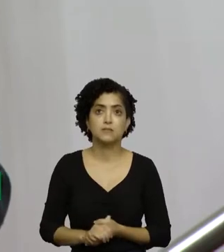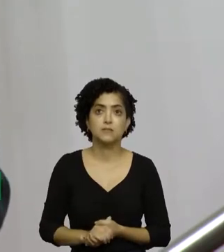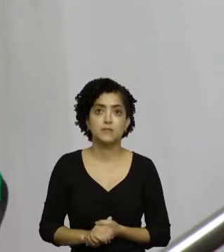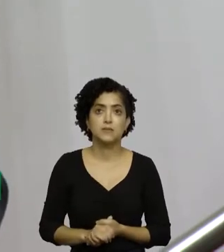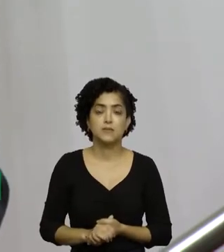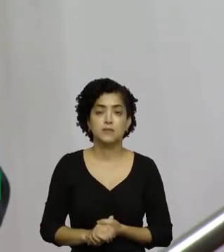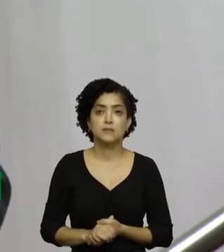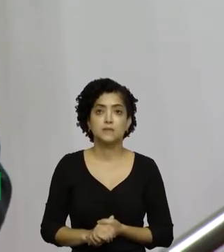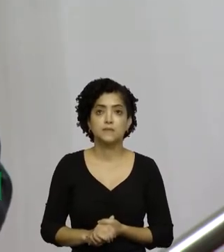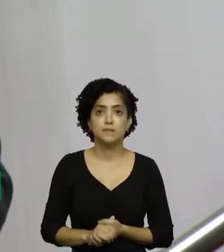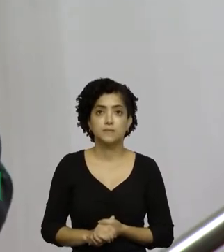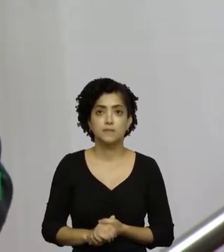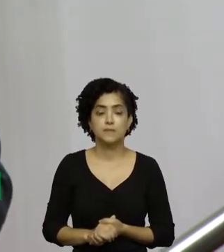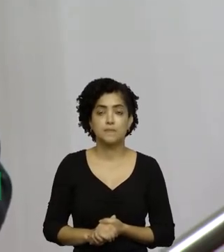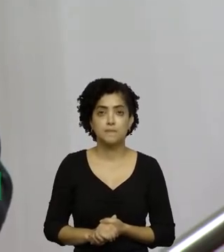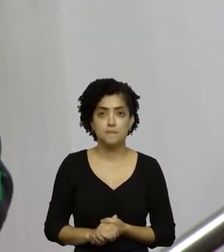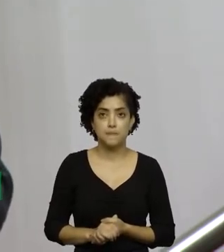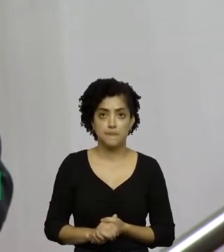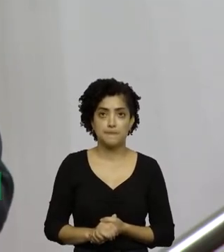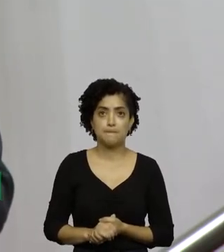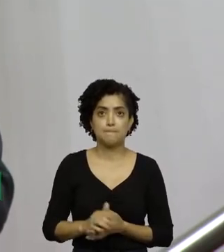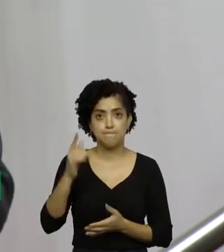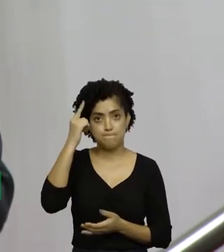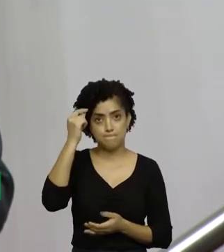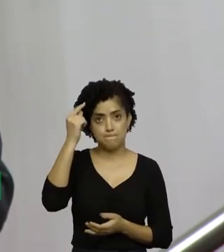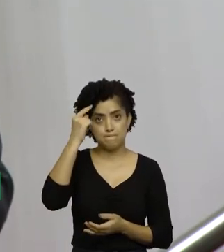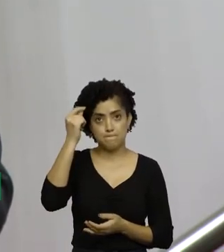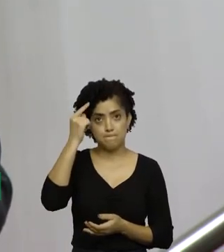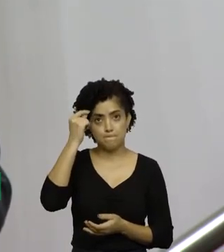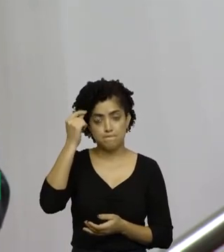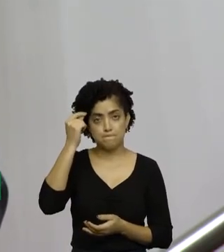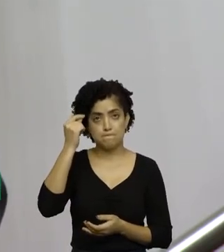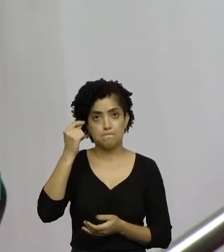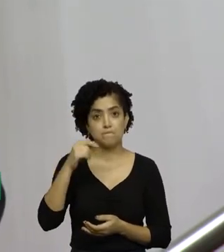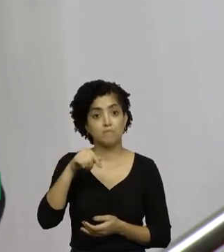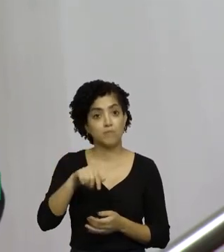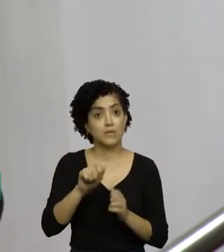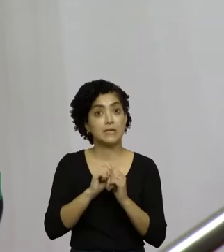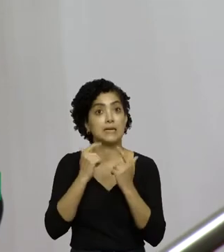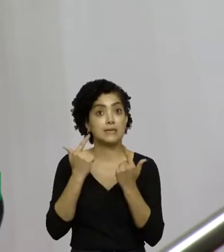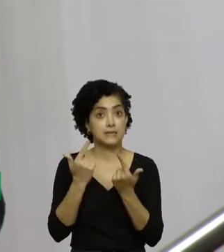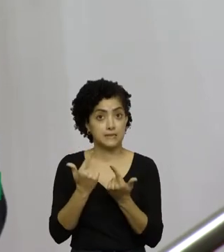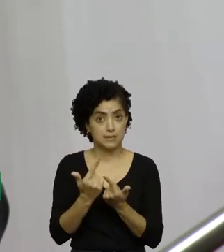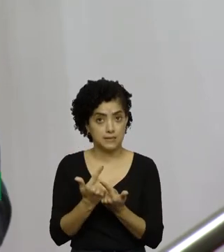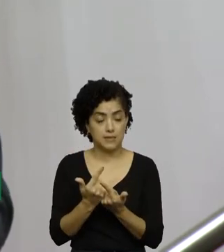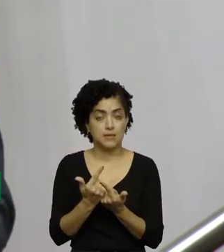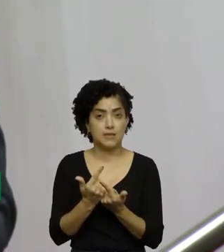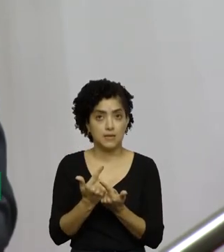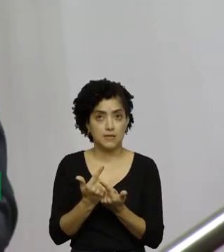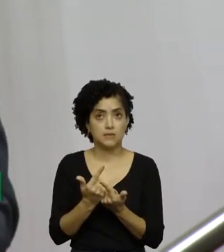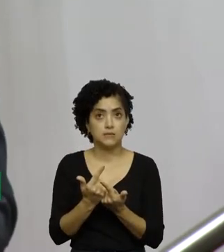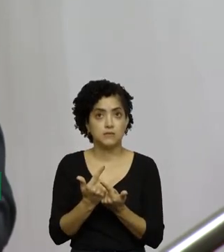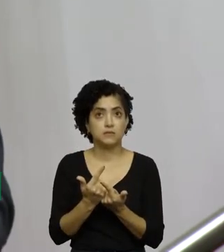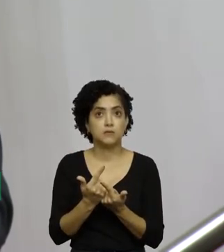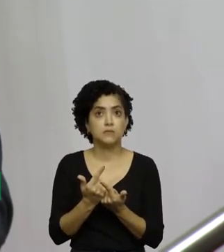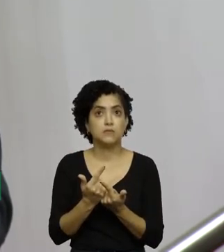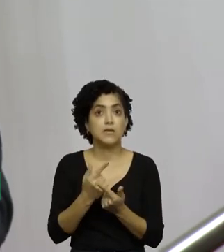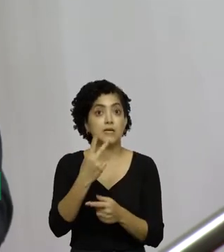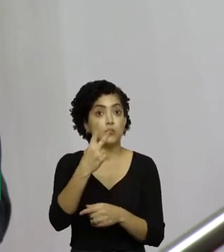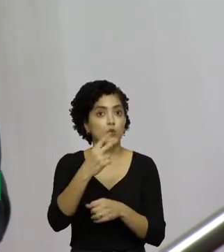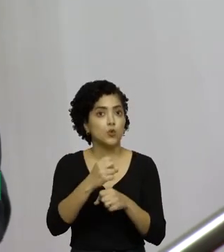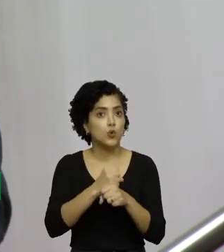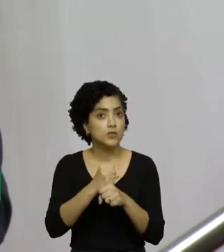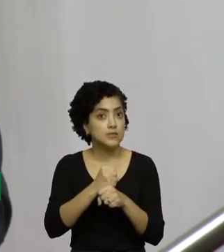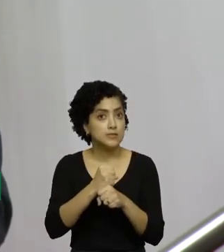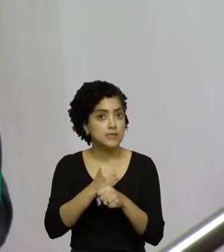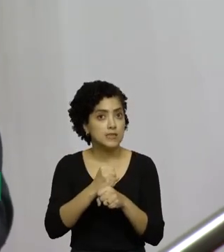na universidade e aqui na Alesc, os 2 anos